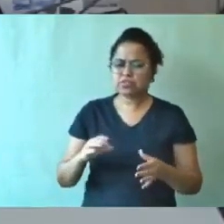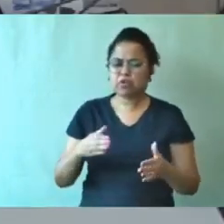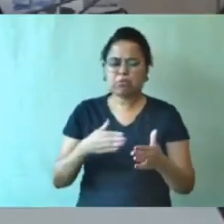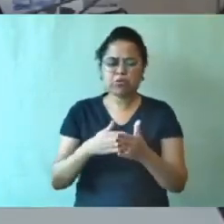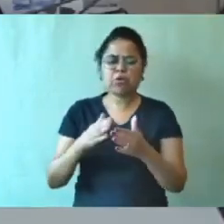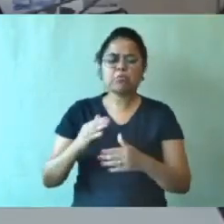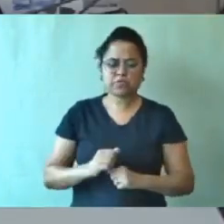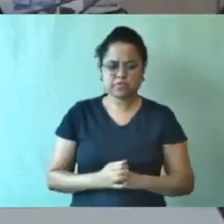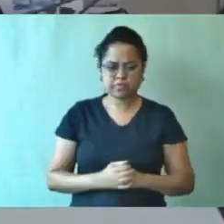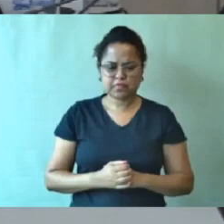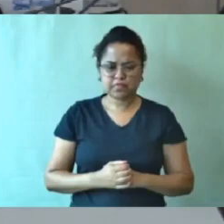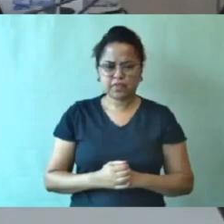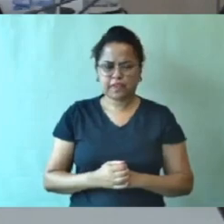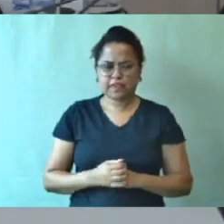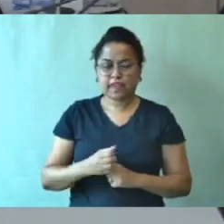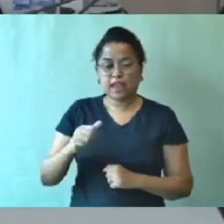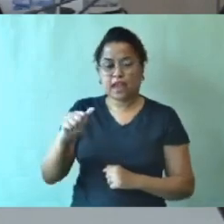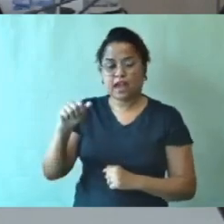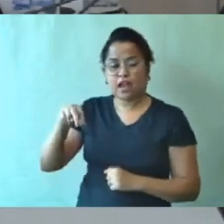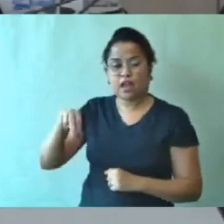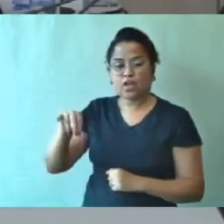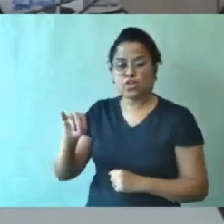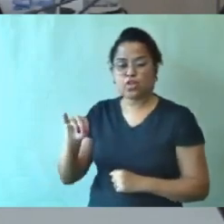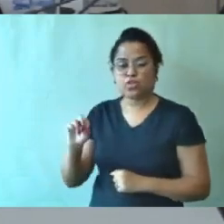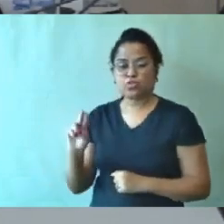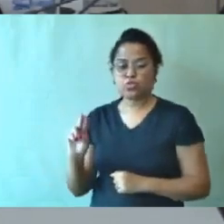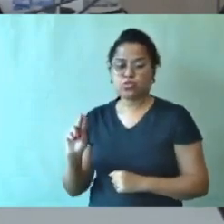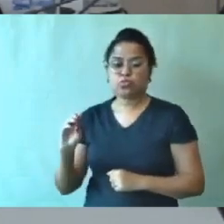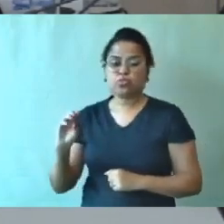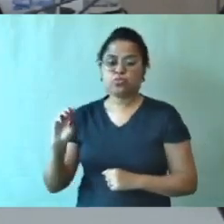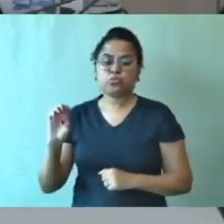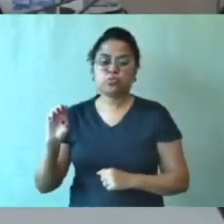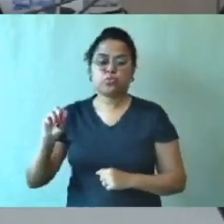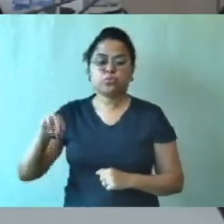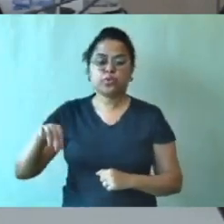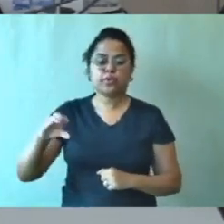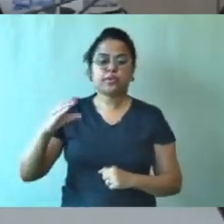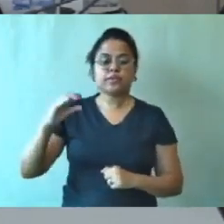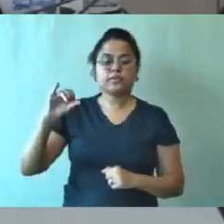A anuência prévia deveria ser emitida pelo Poder Público, certo?